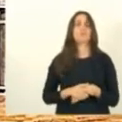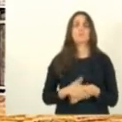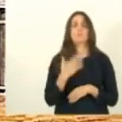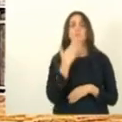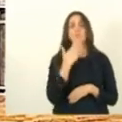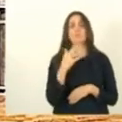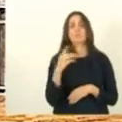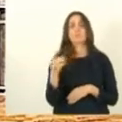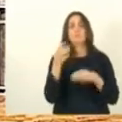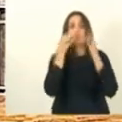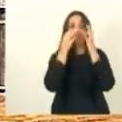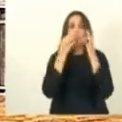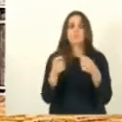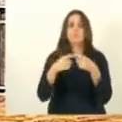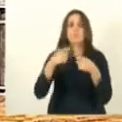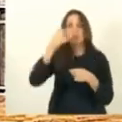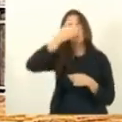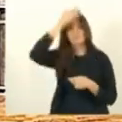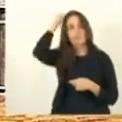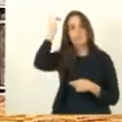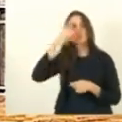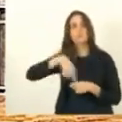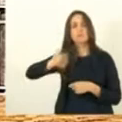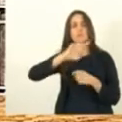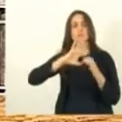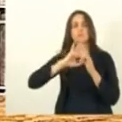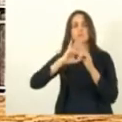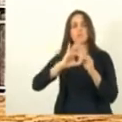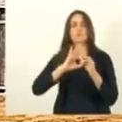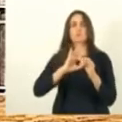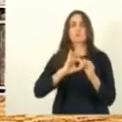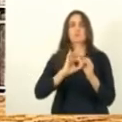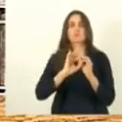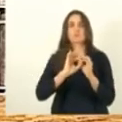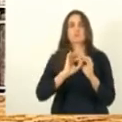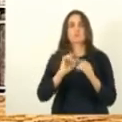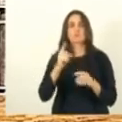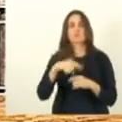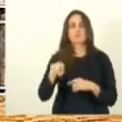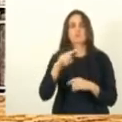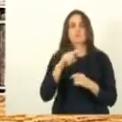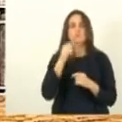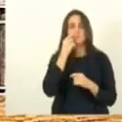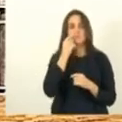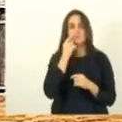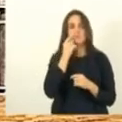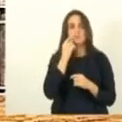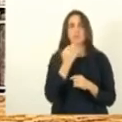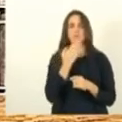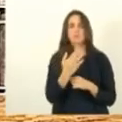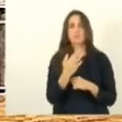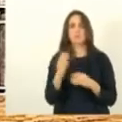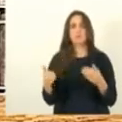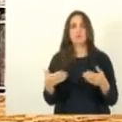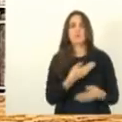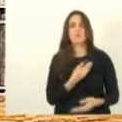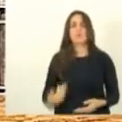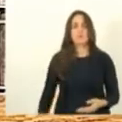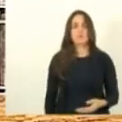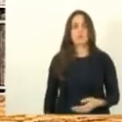olhar para que nós juntos possamos fazer essa solicitação ao governo do Estado,